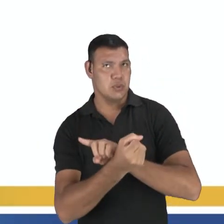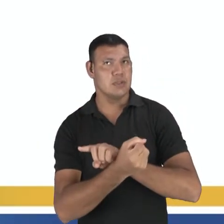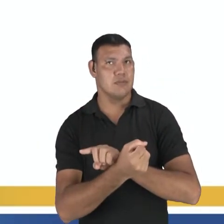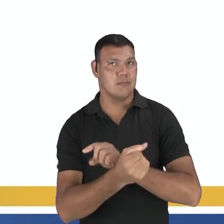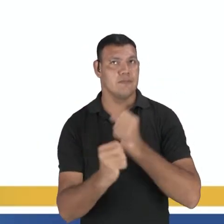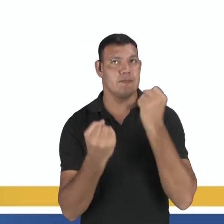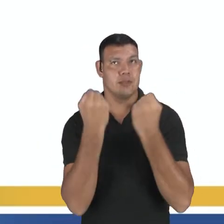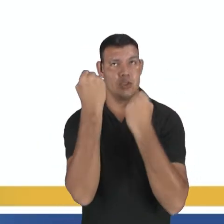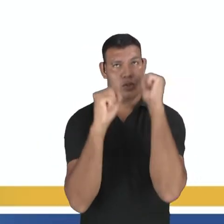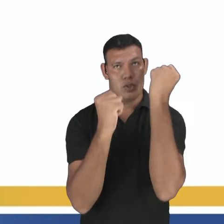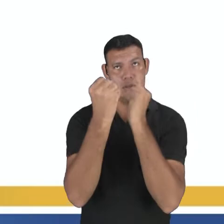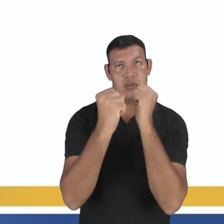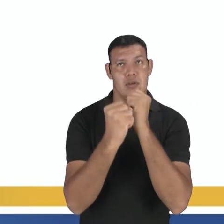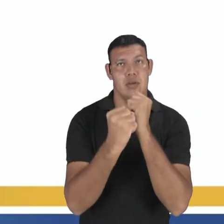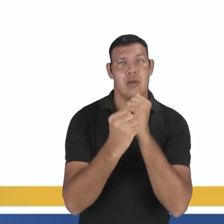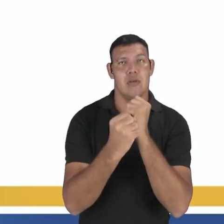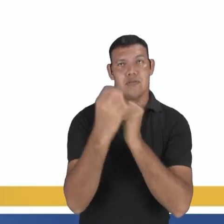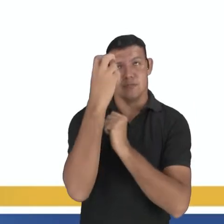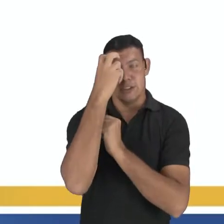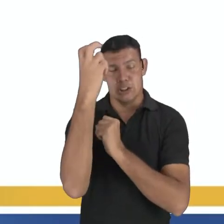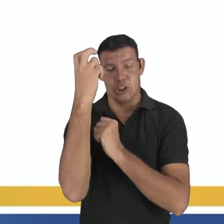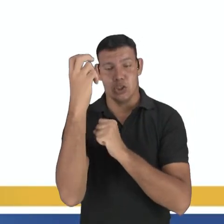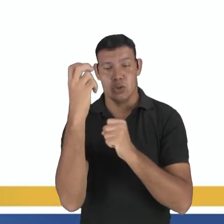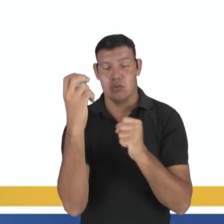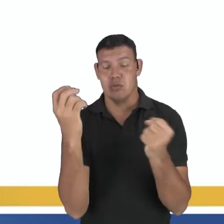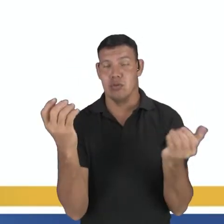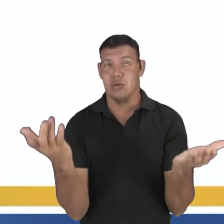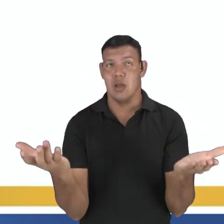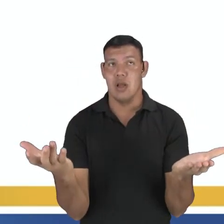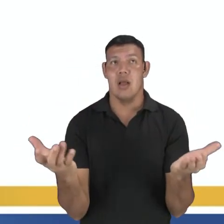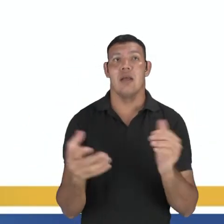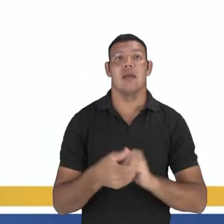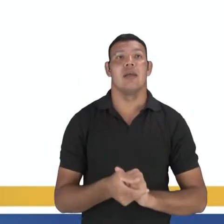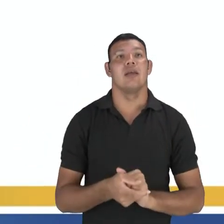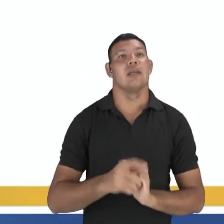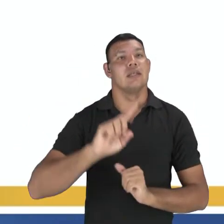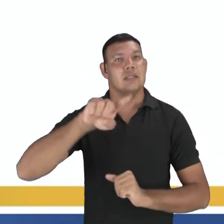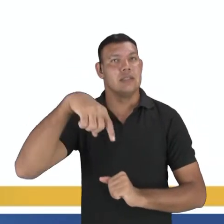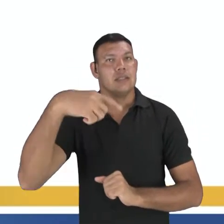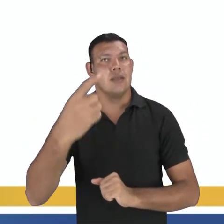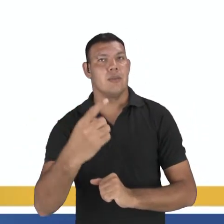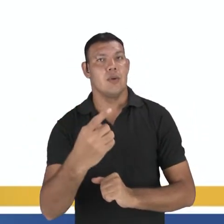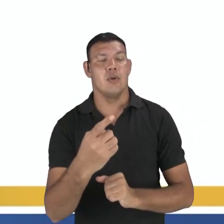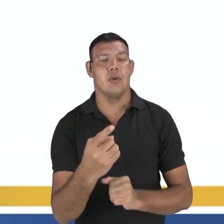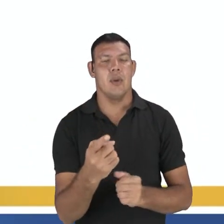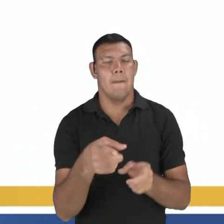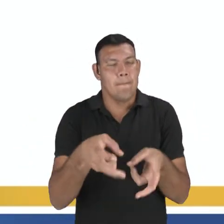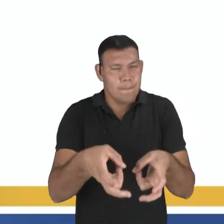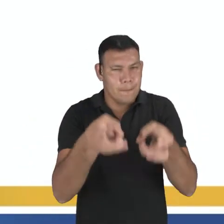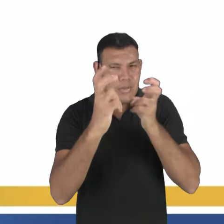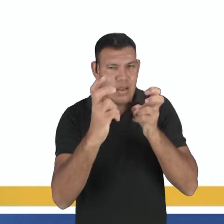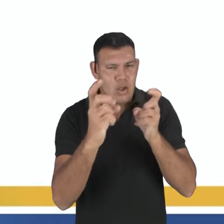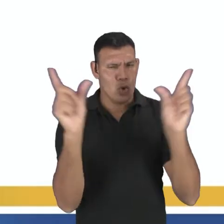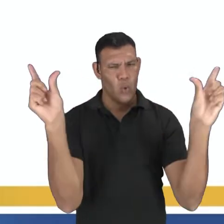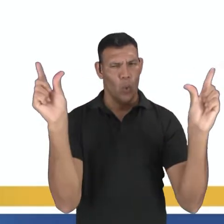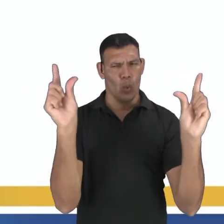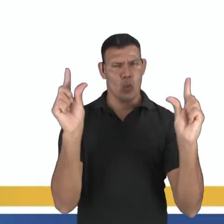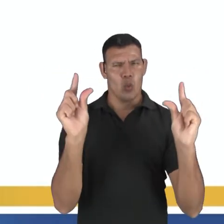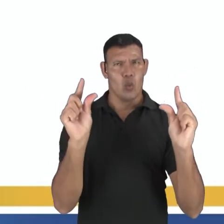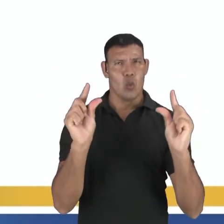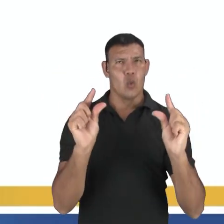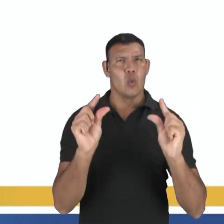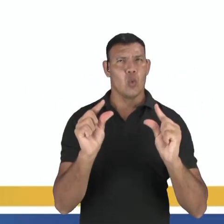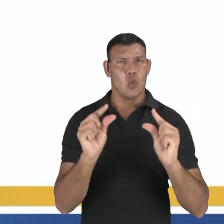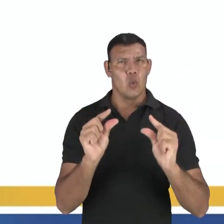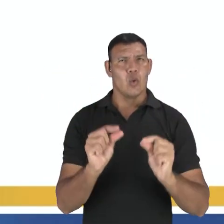e intensidade dos impactos ambientais, surge o conflito da sustentabilidade dos sistemas econômico e natural, e faz do